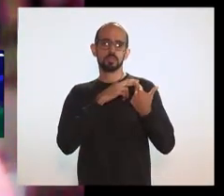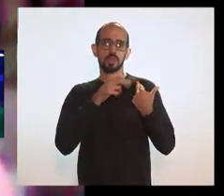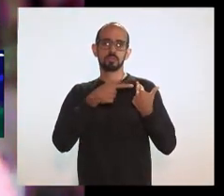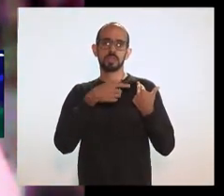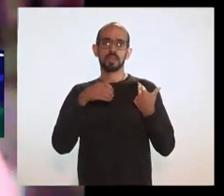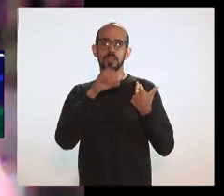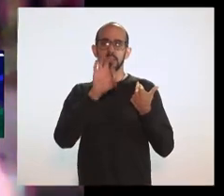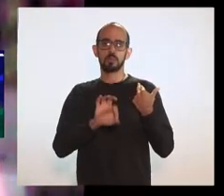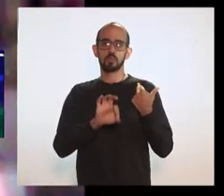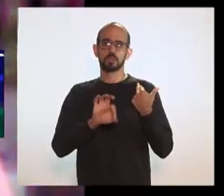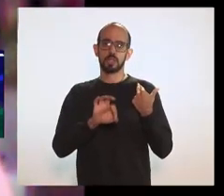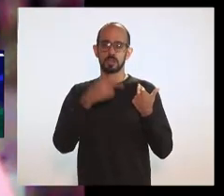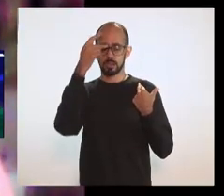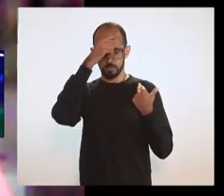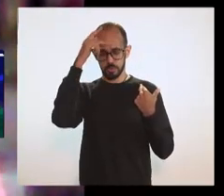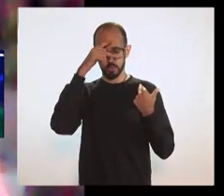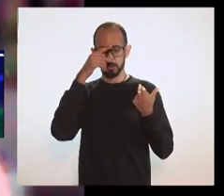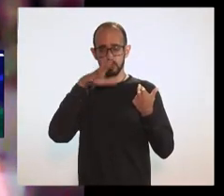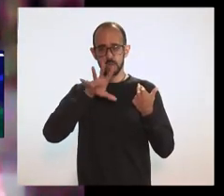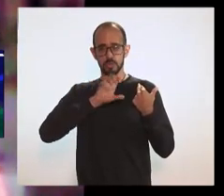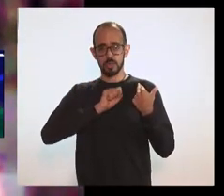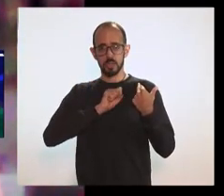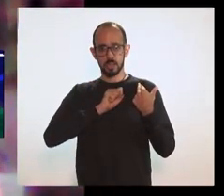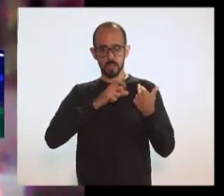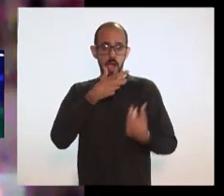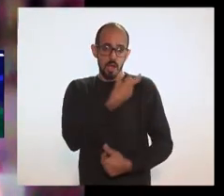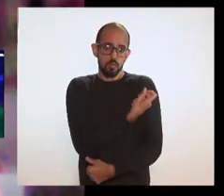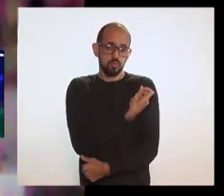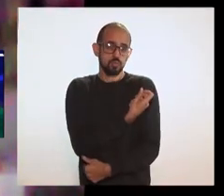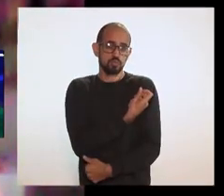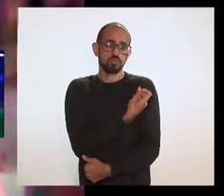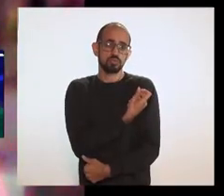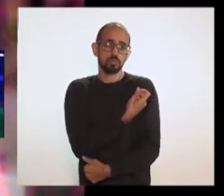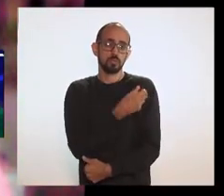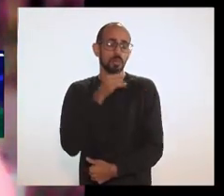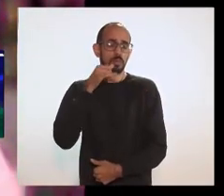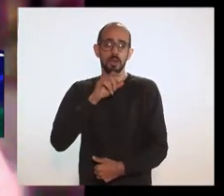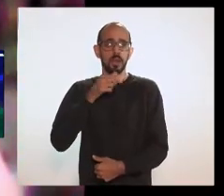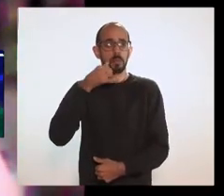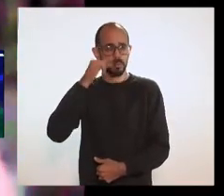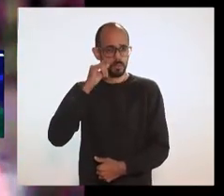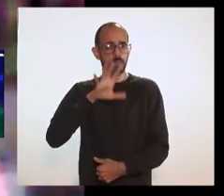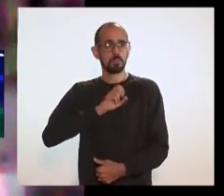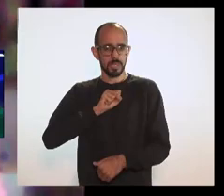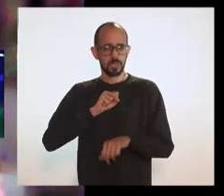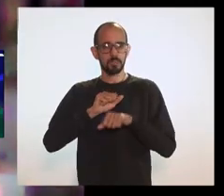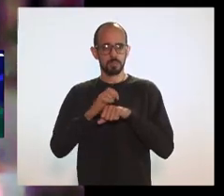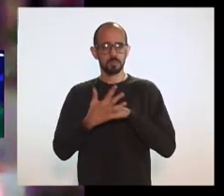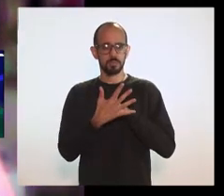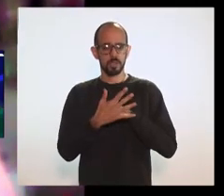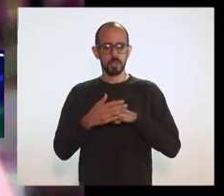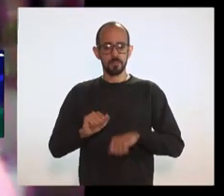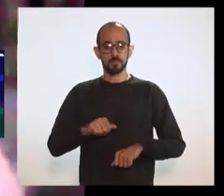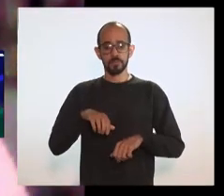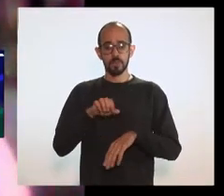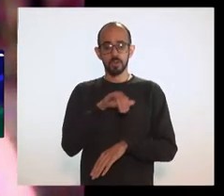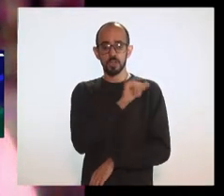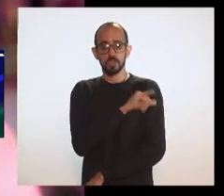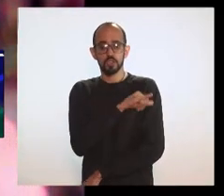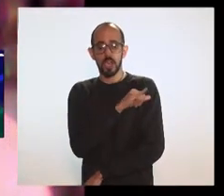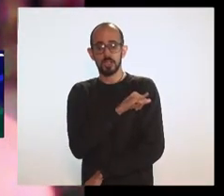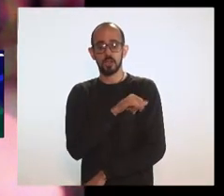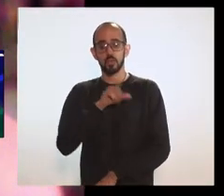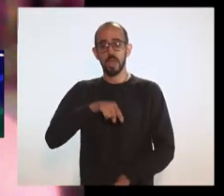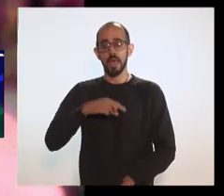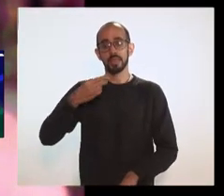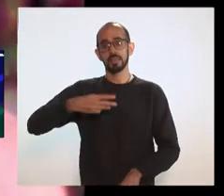Mas a gente tem que discutir também a pandemia no estado do Rio de Janeiro. Nós somos o terceiro estado com a maior proporção